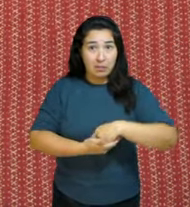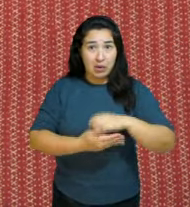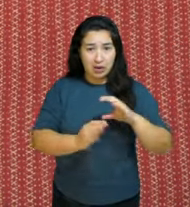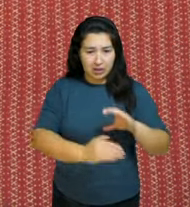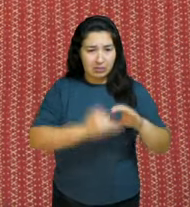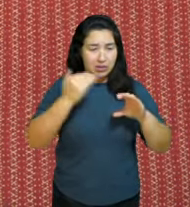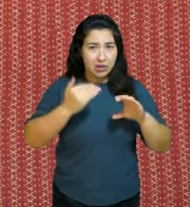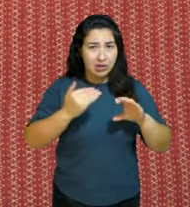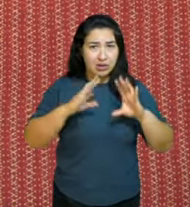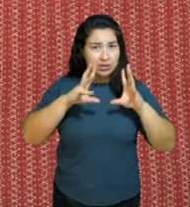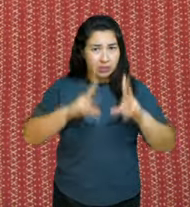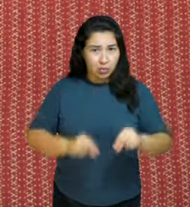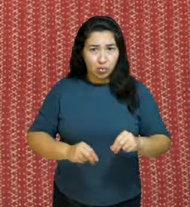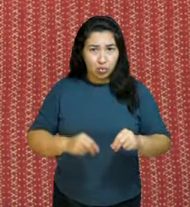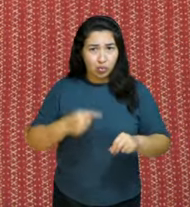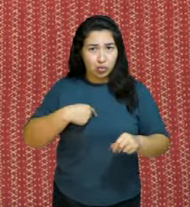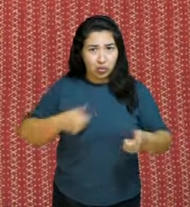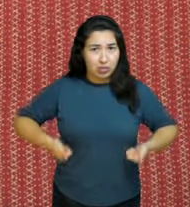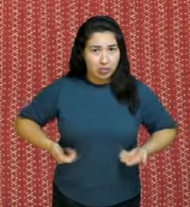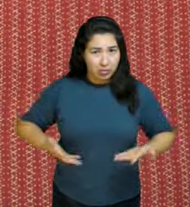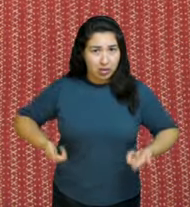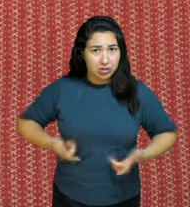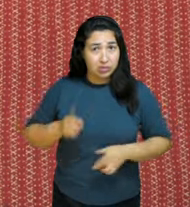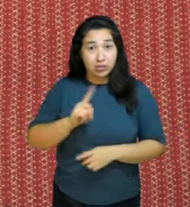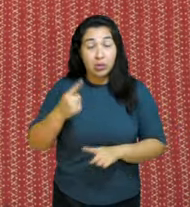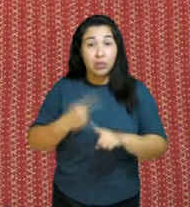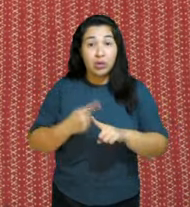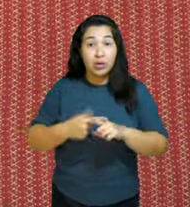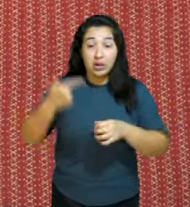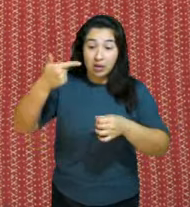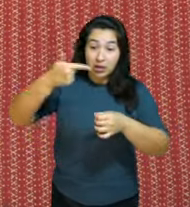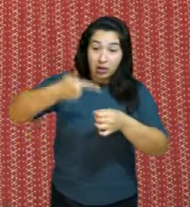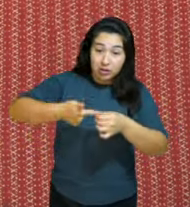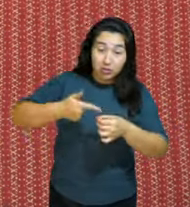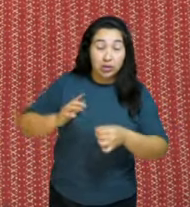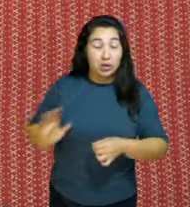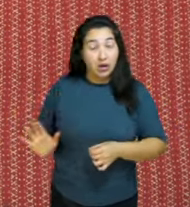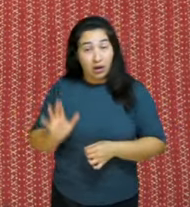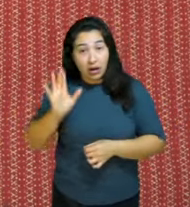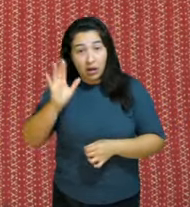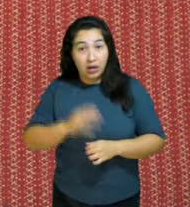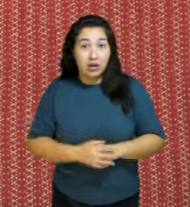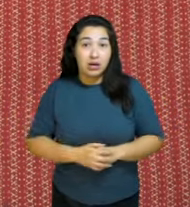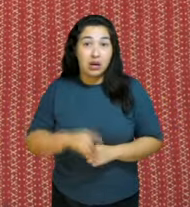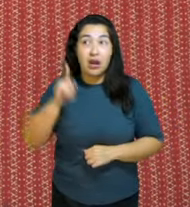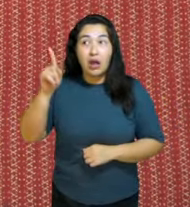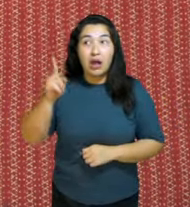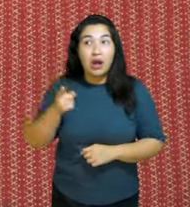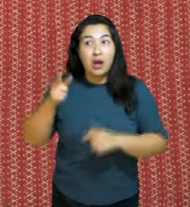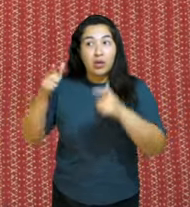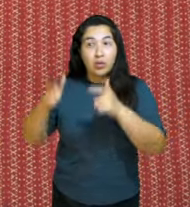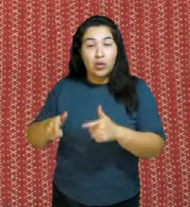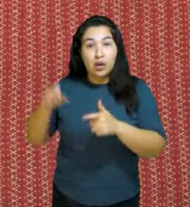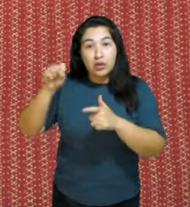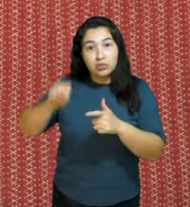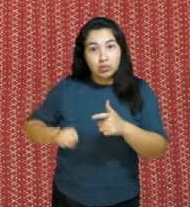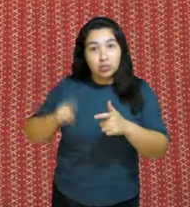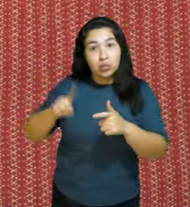que eu gastei, porque a gasolina é feito preço médio, e às vezes no meu município, que é lá no sul, é mais caro.